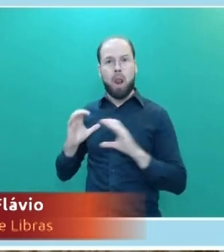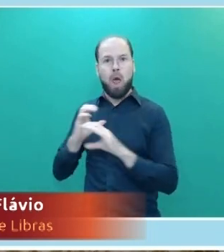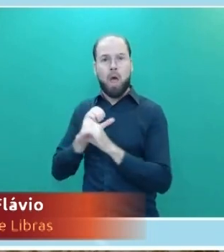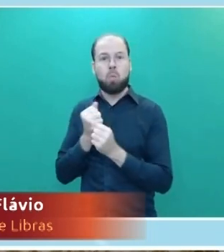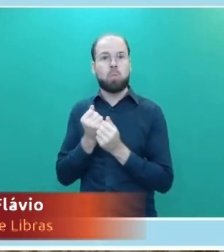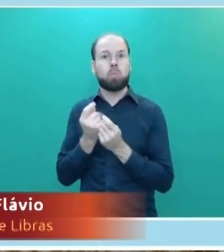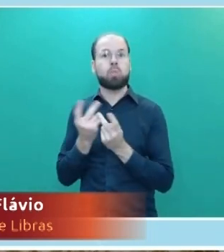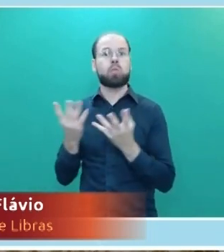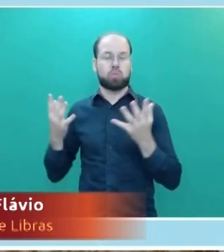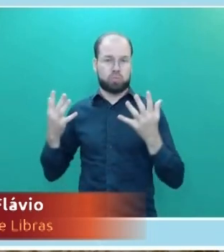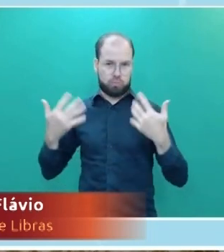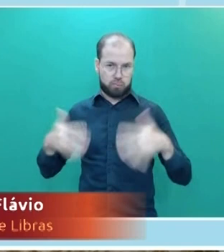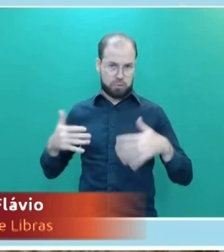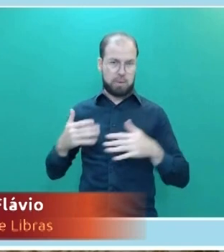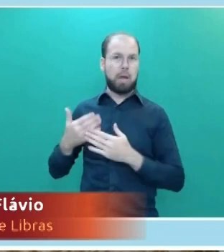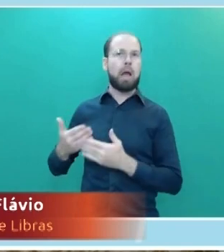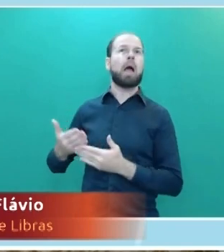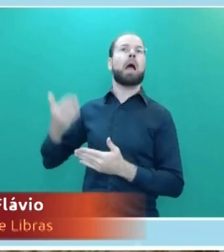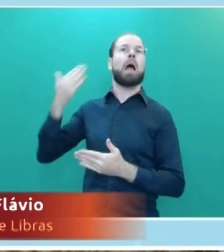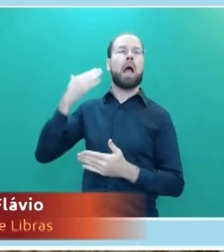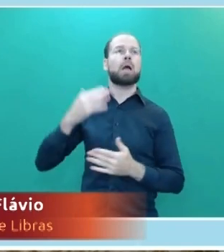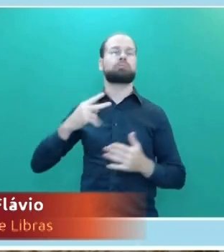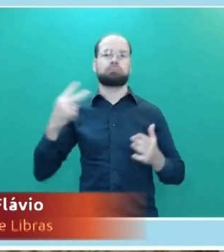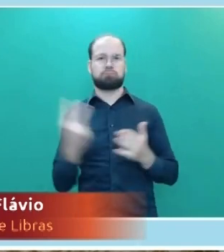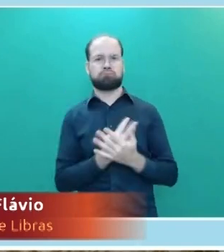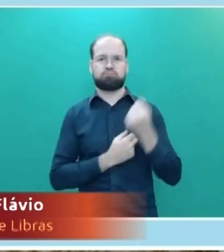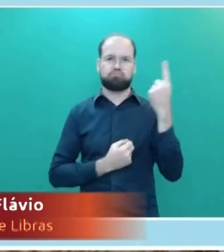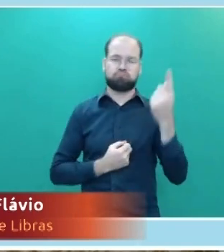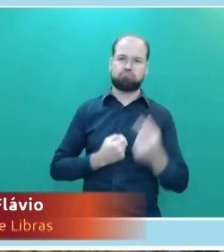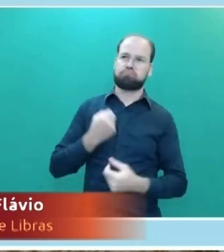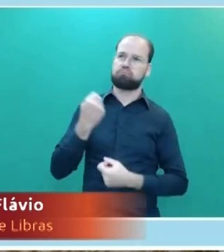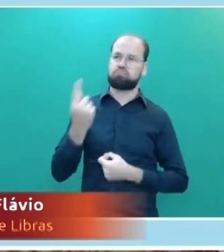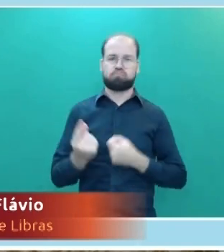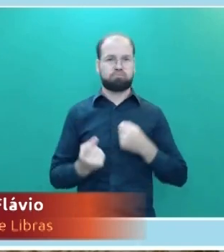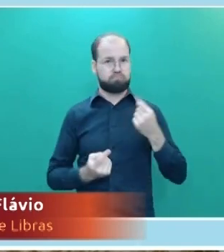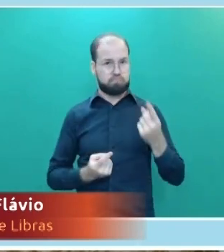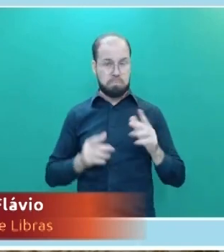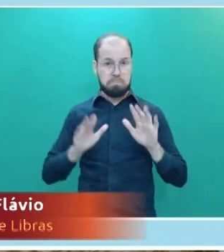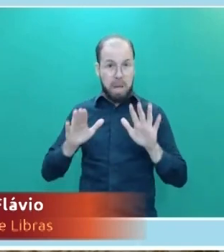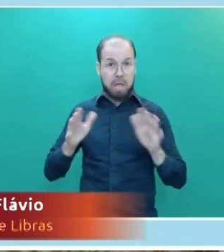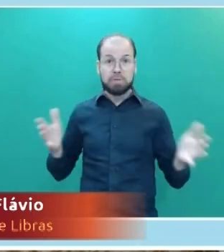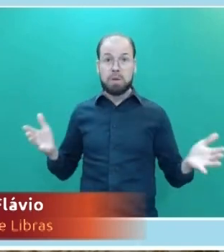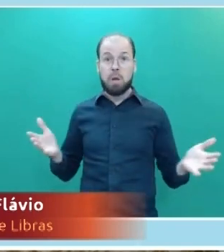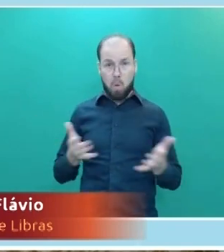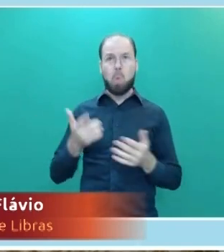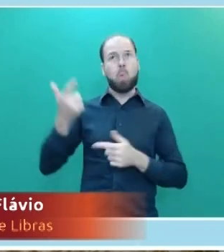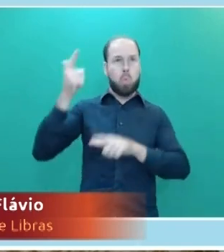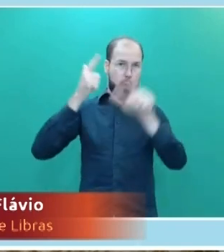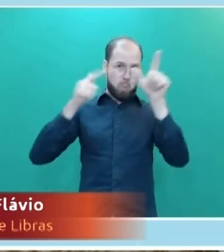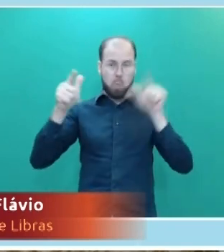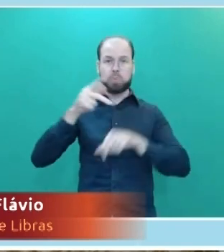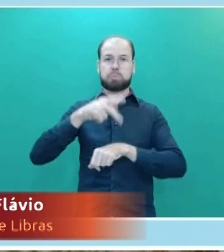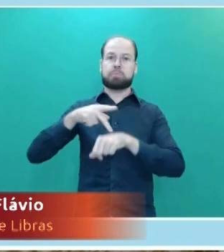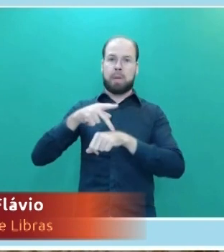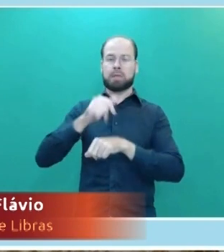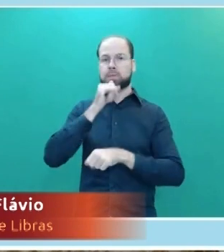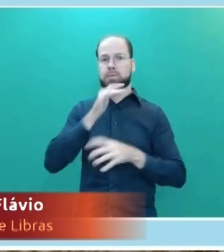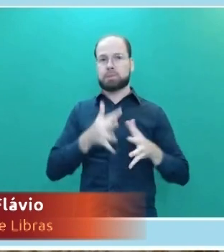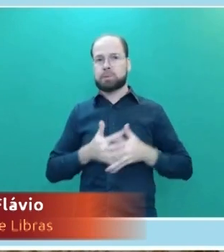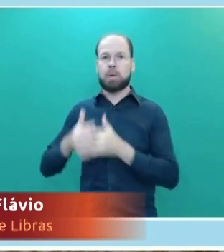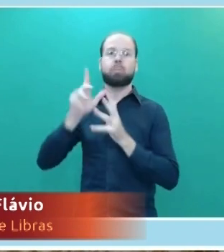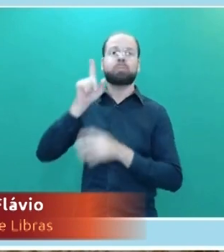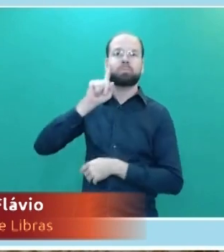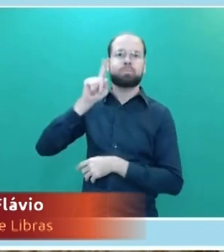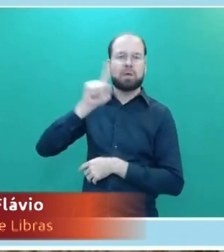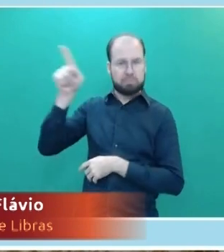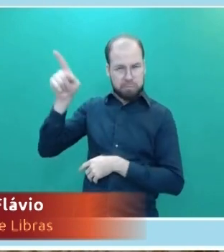uma situação que não era tão corriqueira no Brasil, como infelizmente é em outros países, como os Estados Unidos, por exemplo, de ataques com